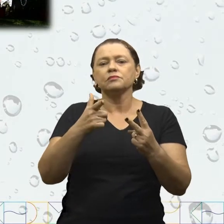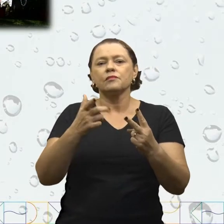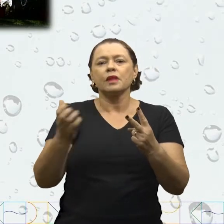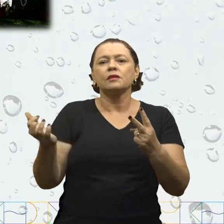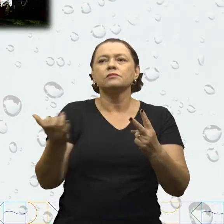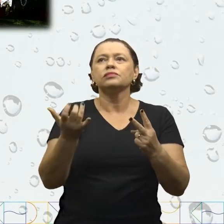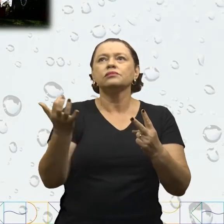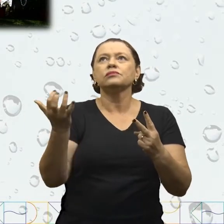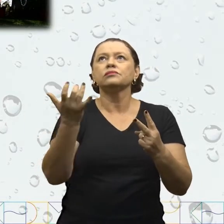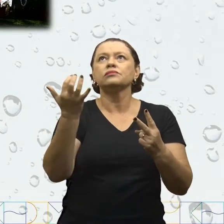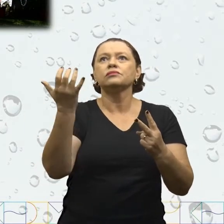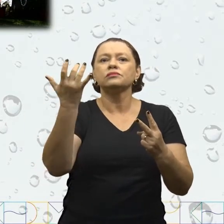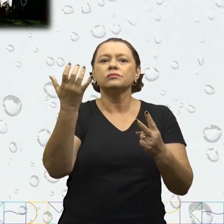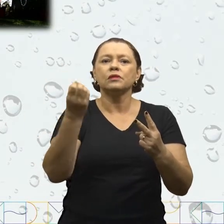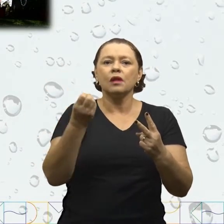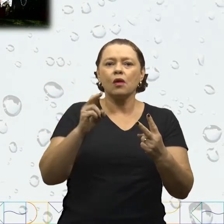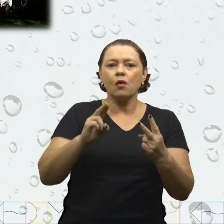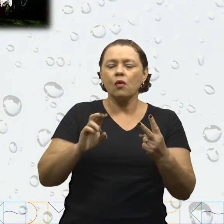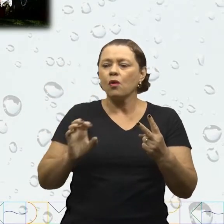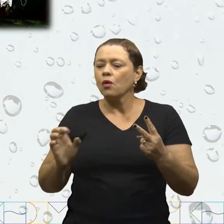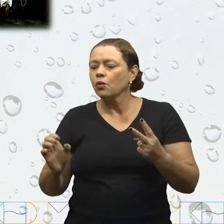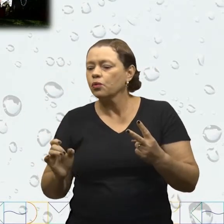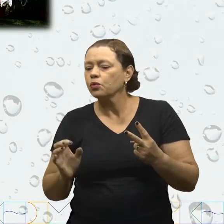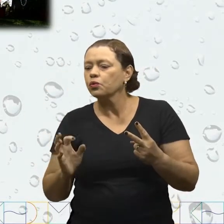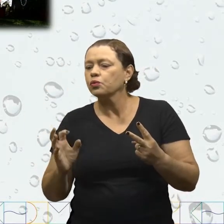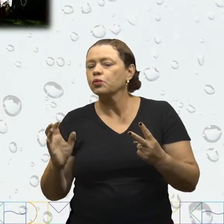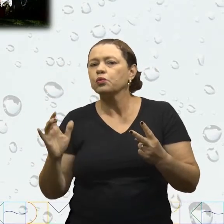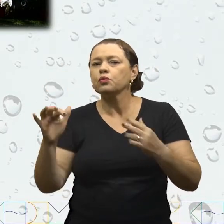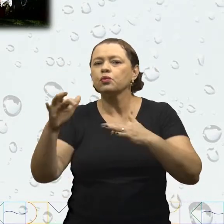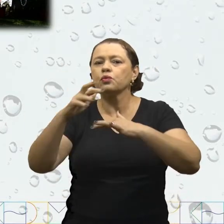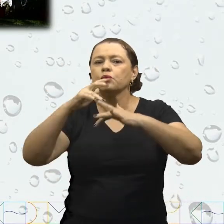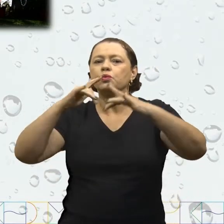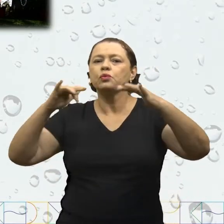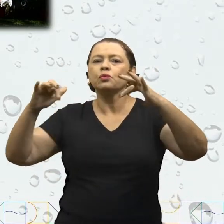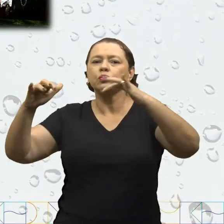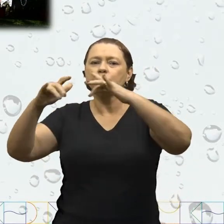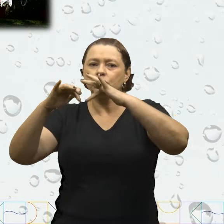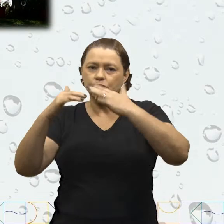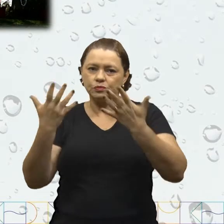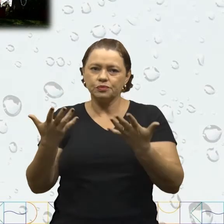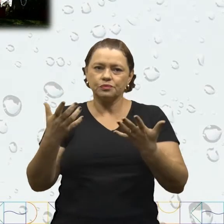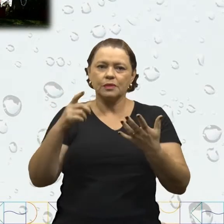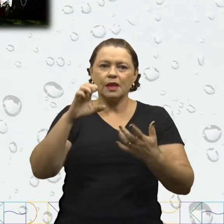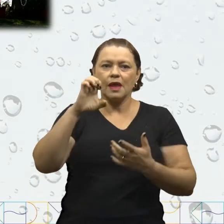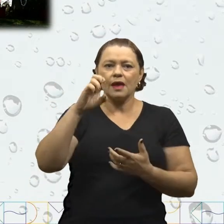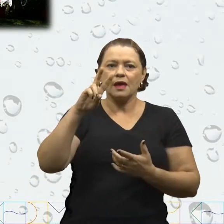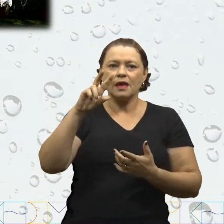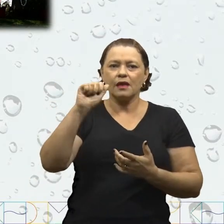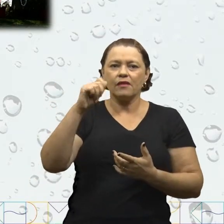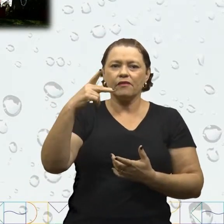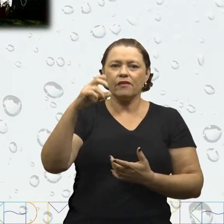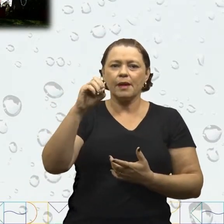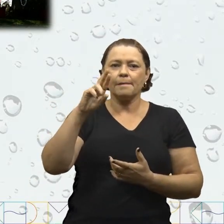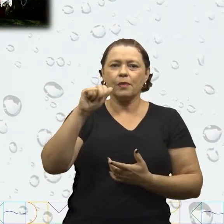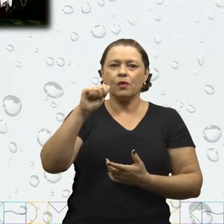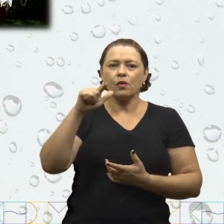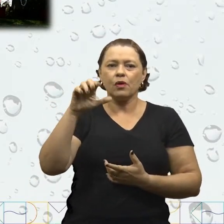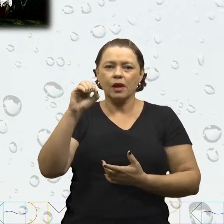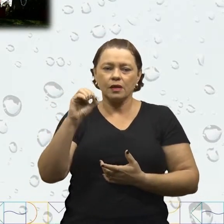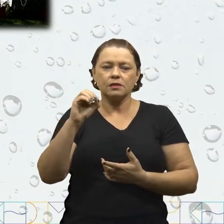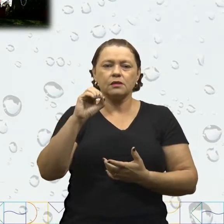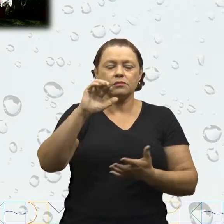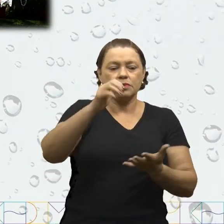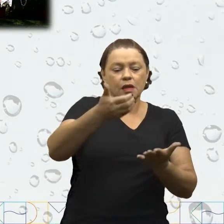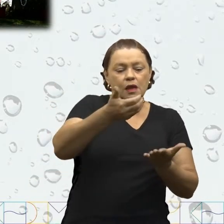evaporação ou da ebulição. Na evaporação, a água vai do estado líquido